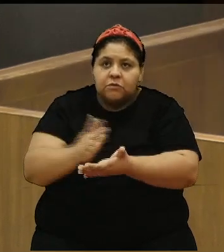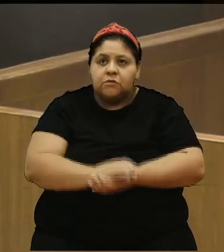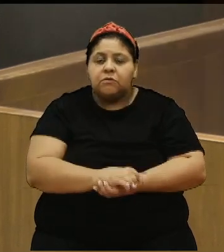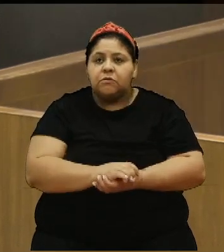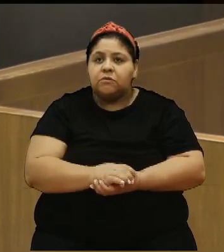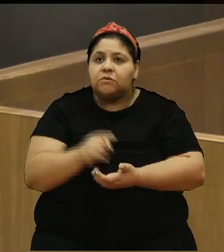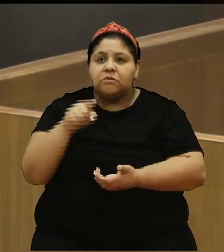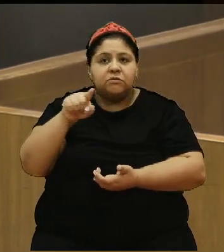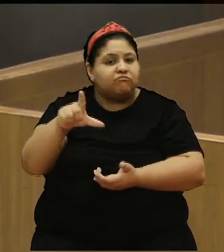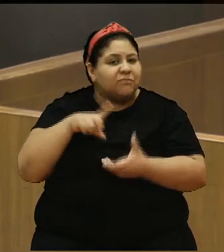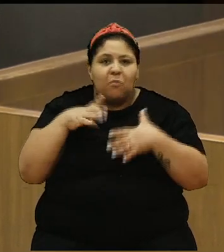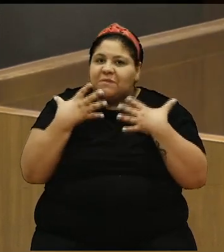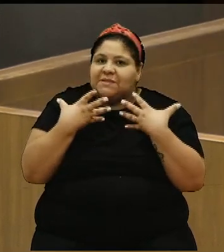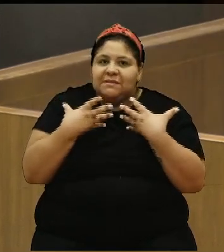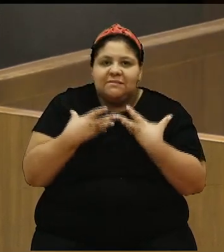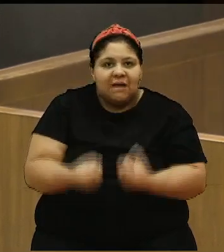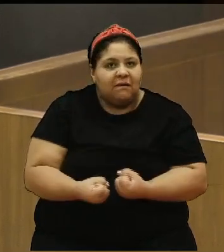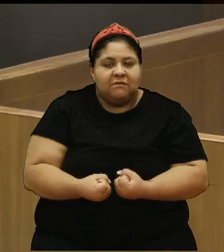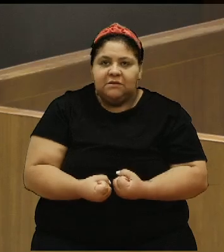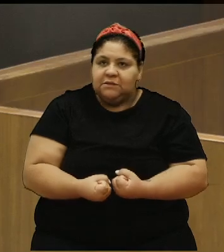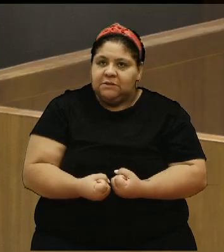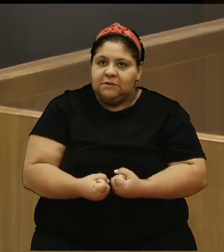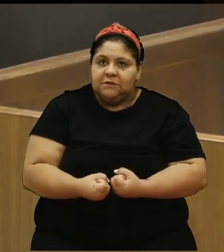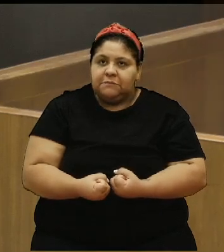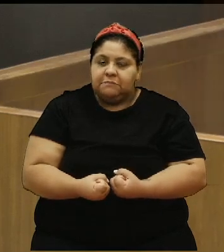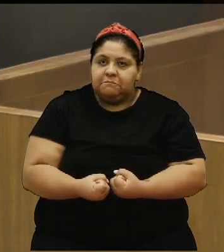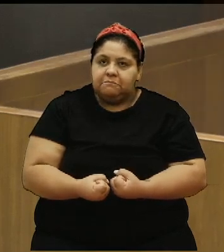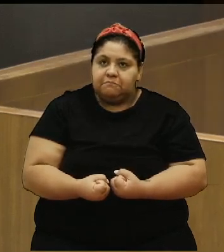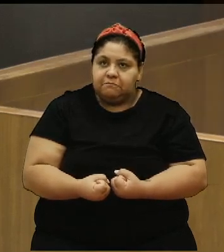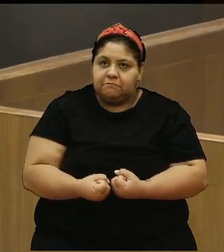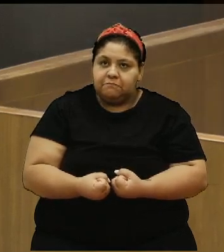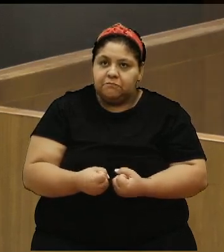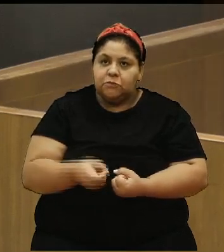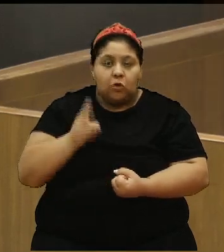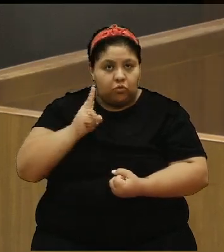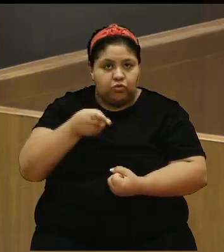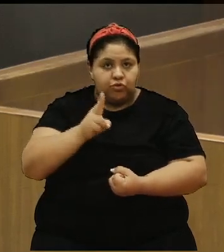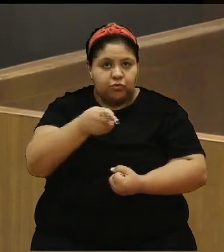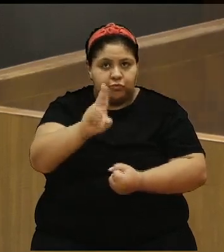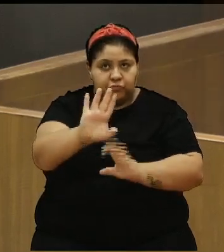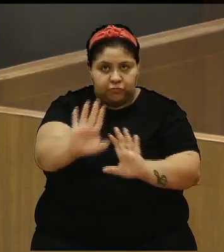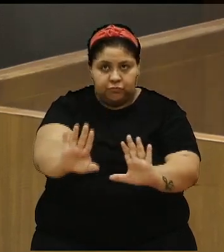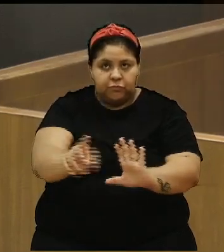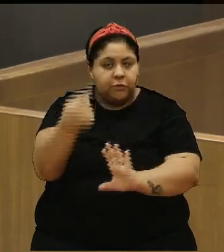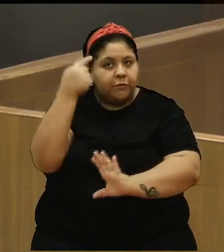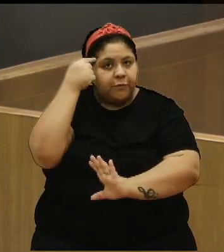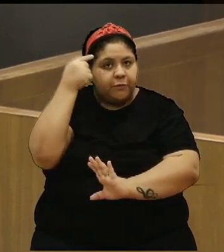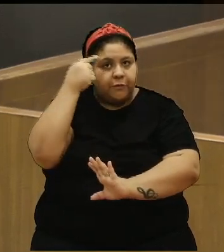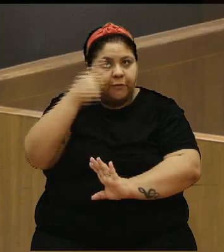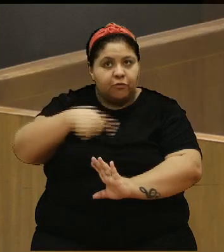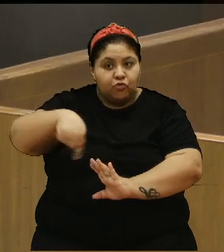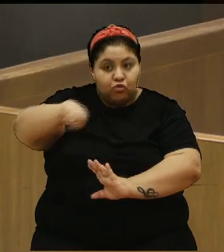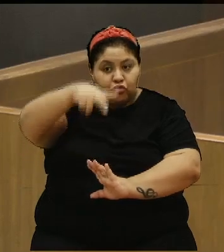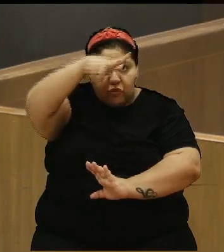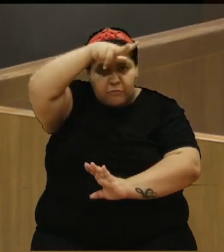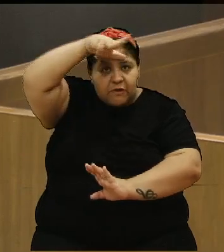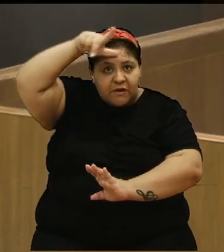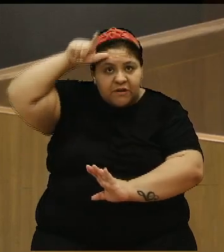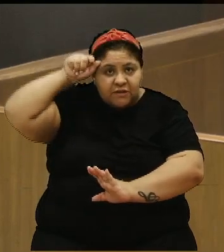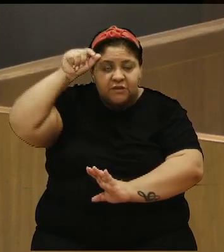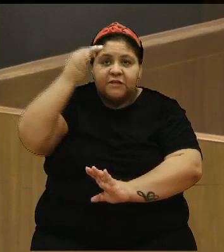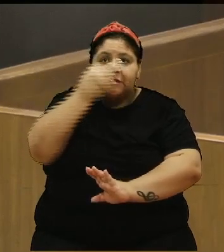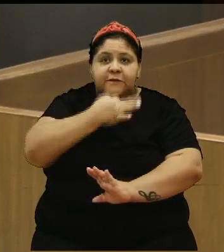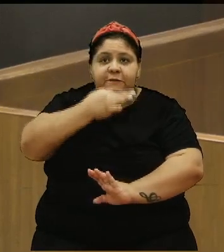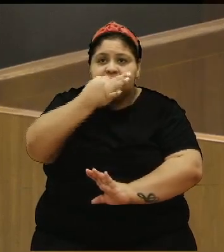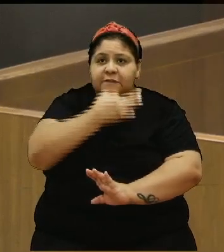Isso é indignante. E aí segue o raciocínio do nosso prefeito da